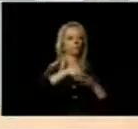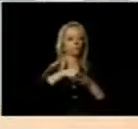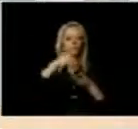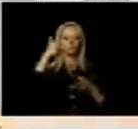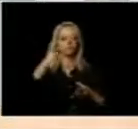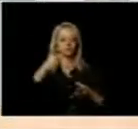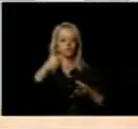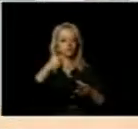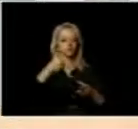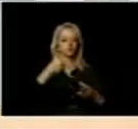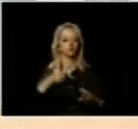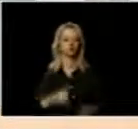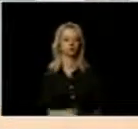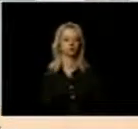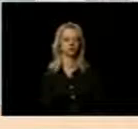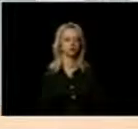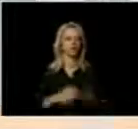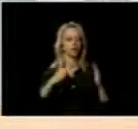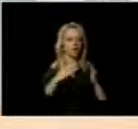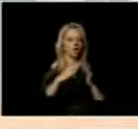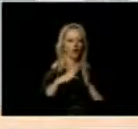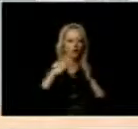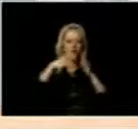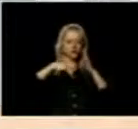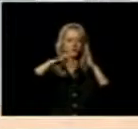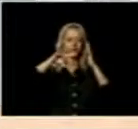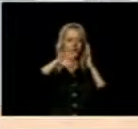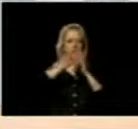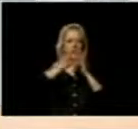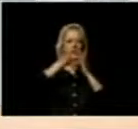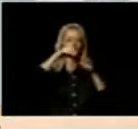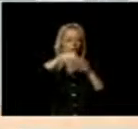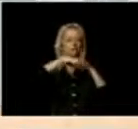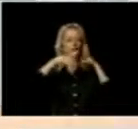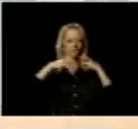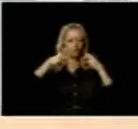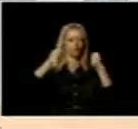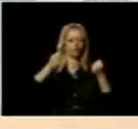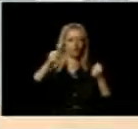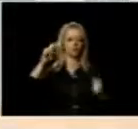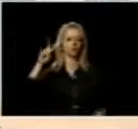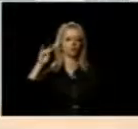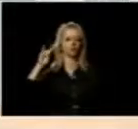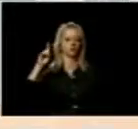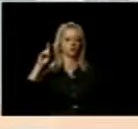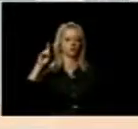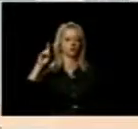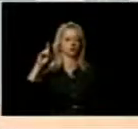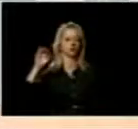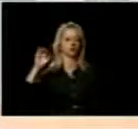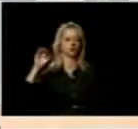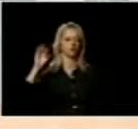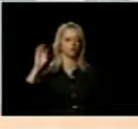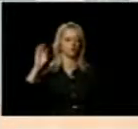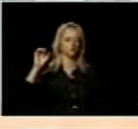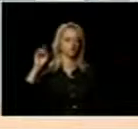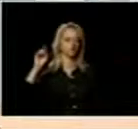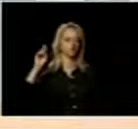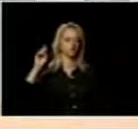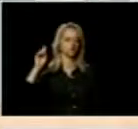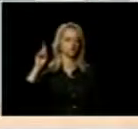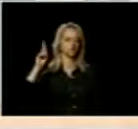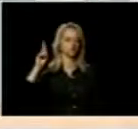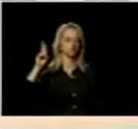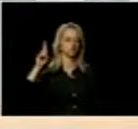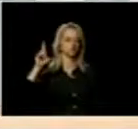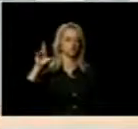modos da ditadura só tinha duas opções: aprovar ou rejeitar. Obviamente, sempre aprovava sem saber o que estava aprovando.